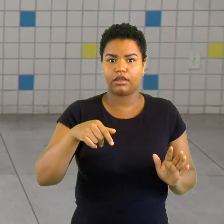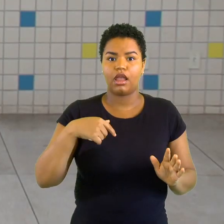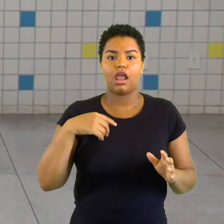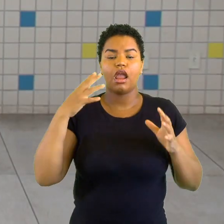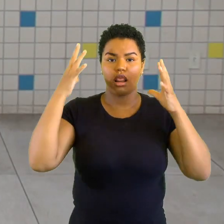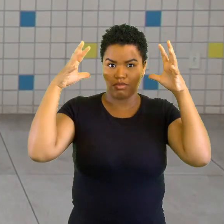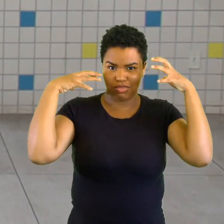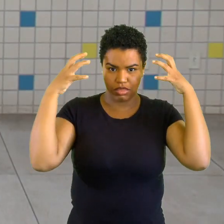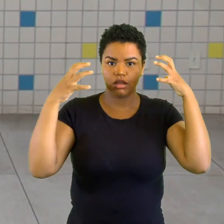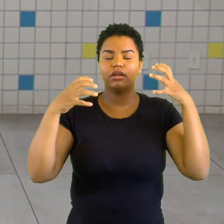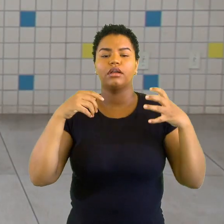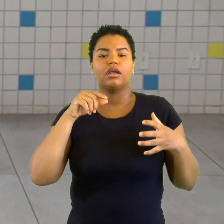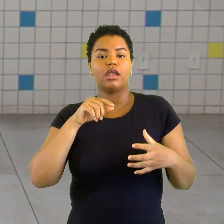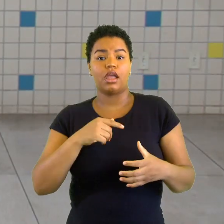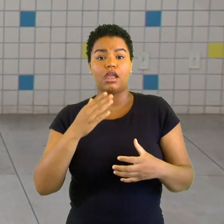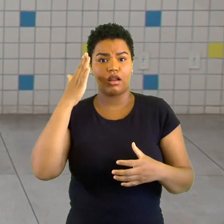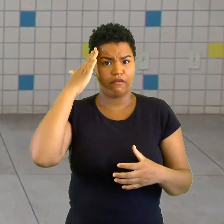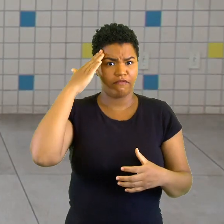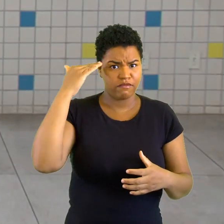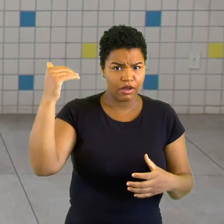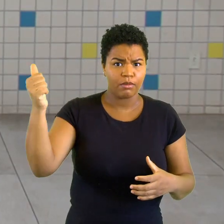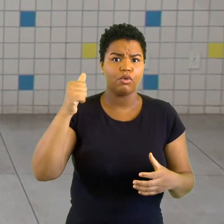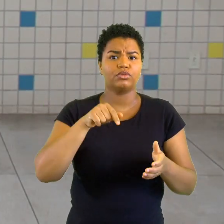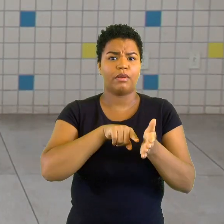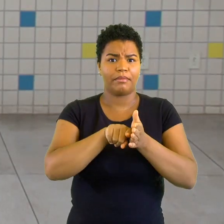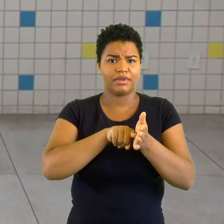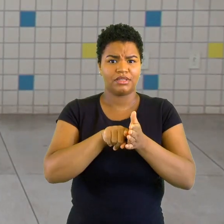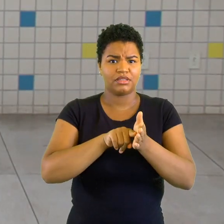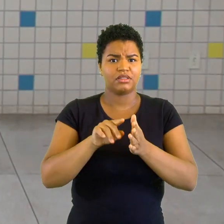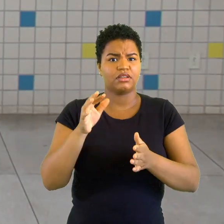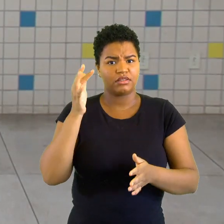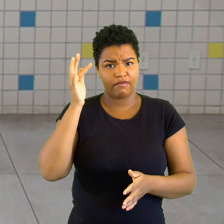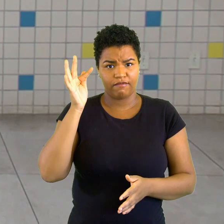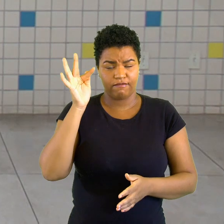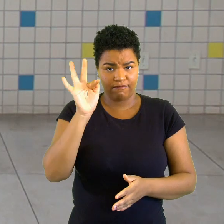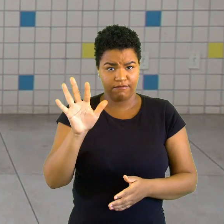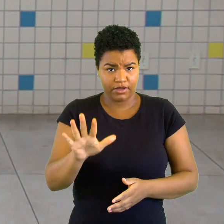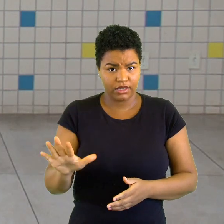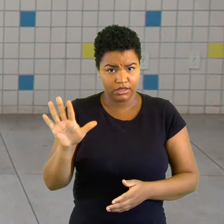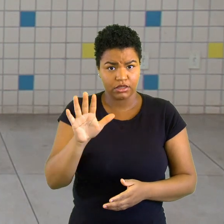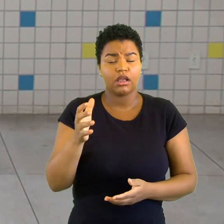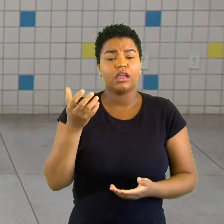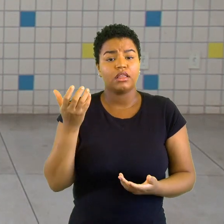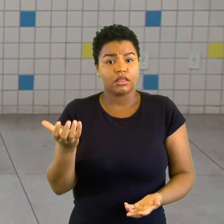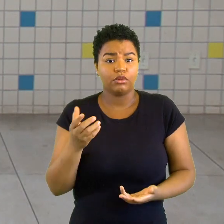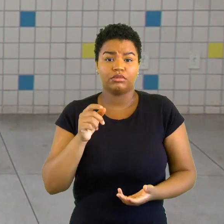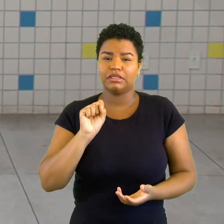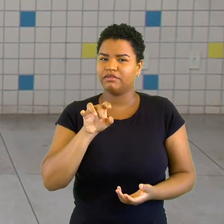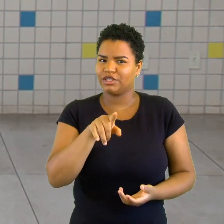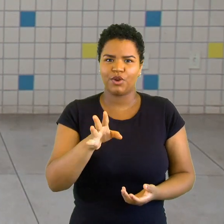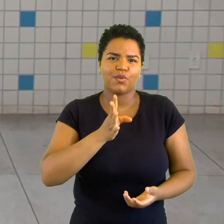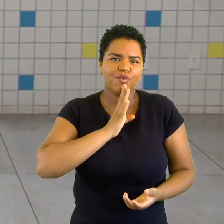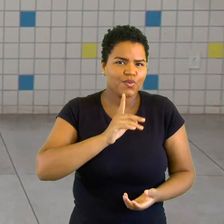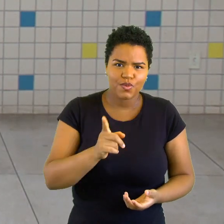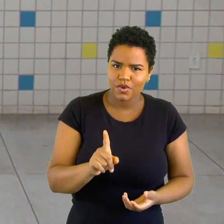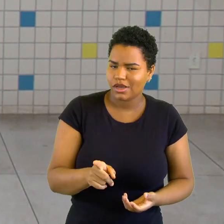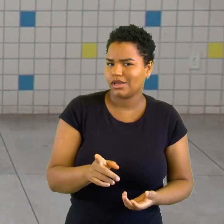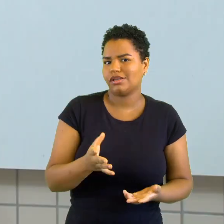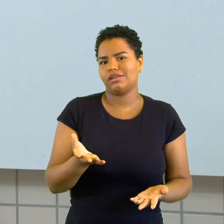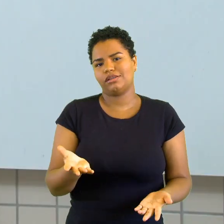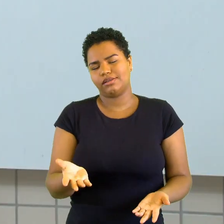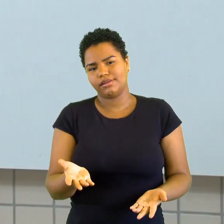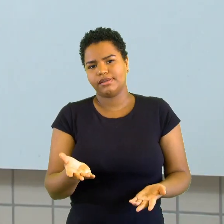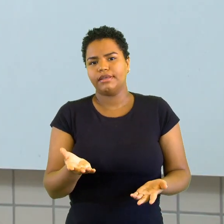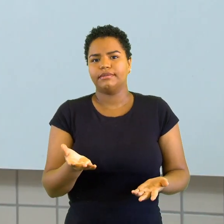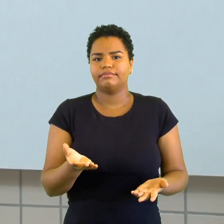mundo. Quase todo mundo já ouviu falar. Mas caso você não tenha ouvido falar, caso você não